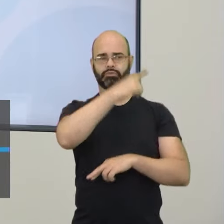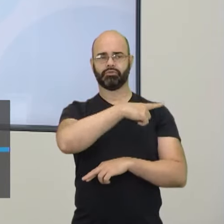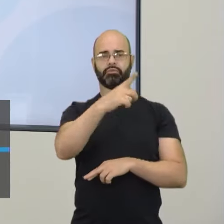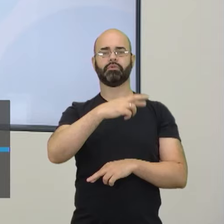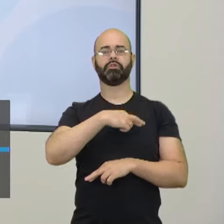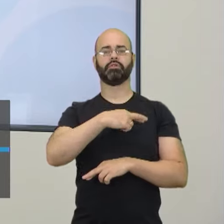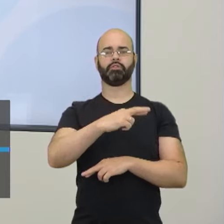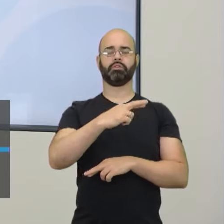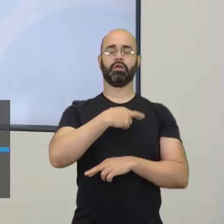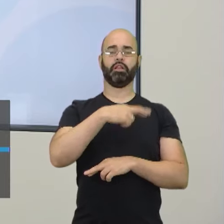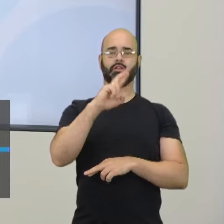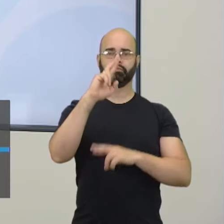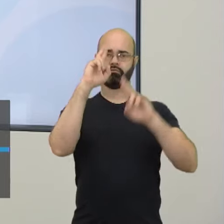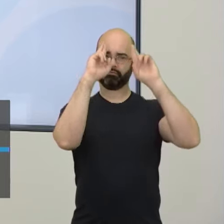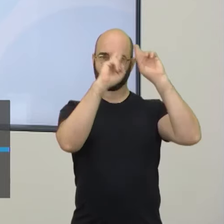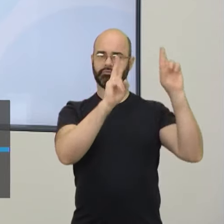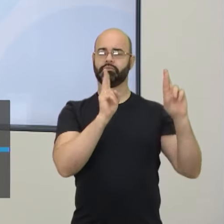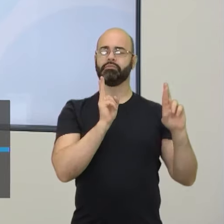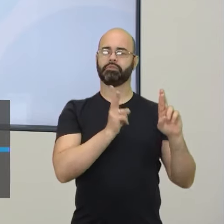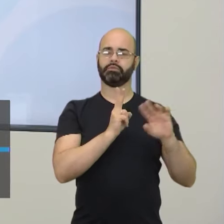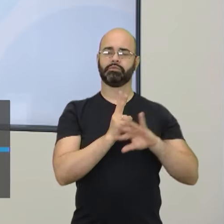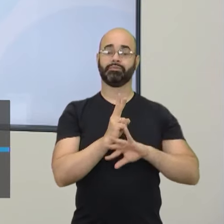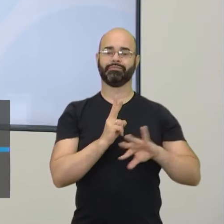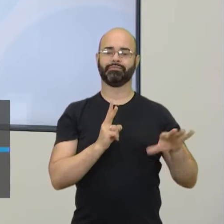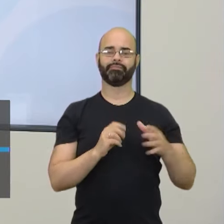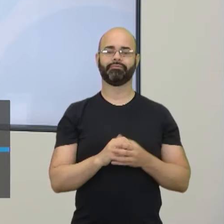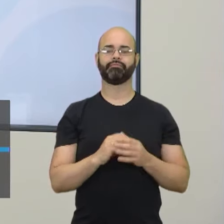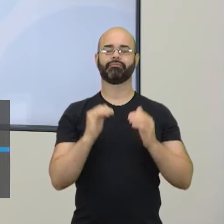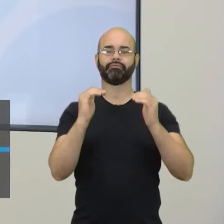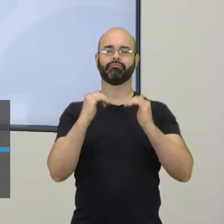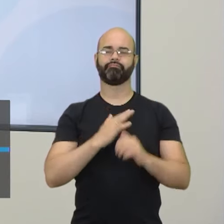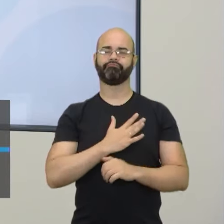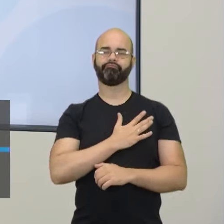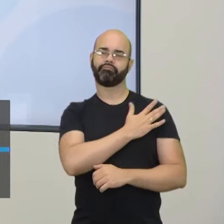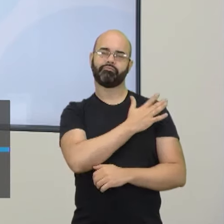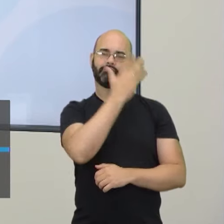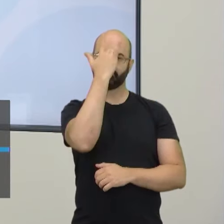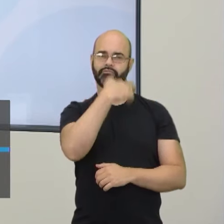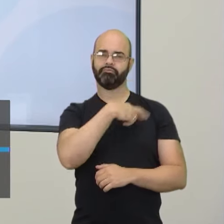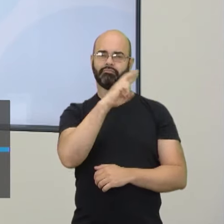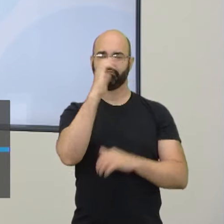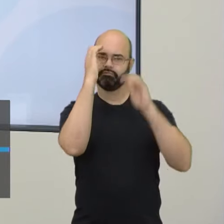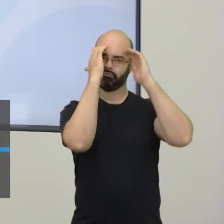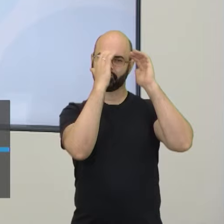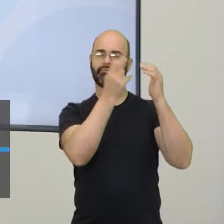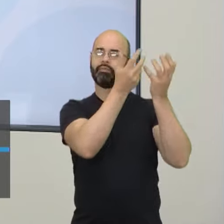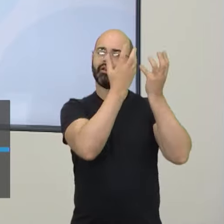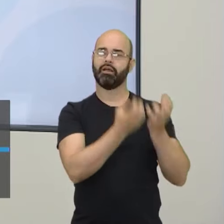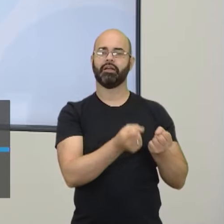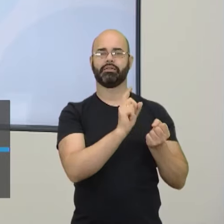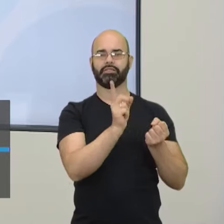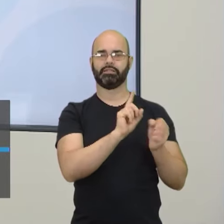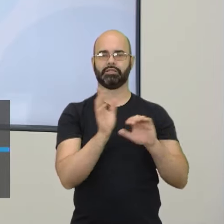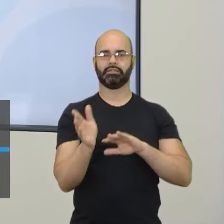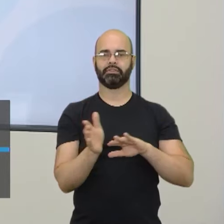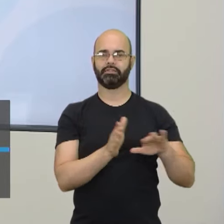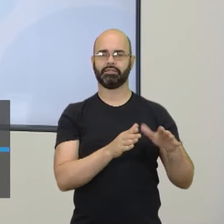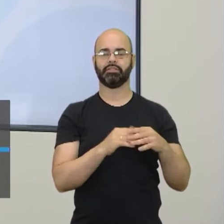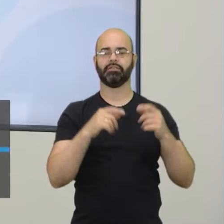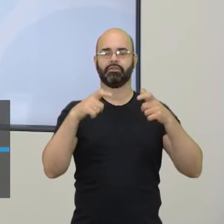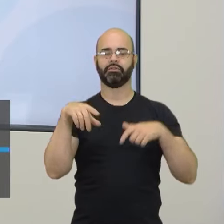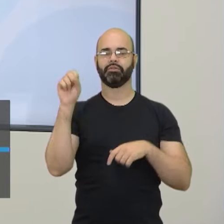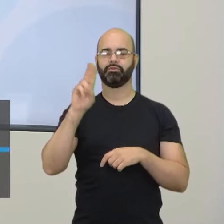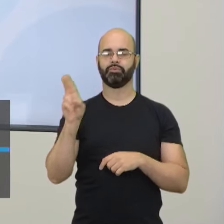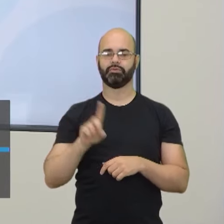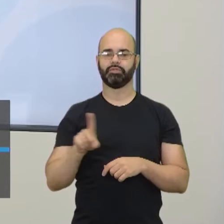próximo. Preconceito, a não aceitação da religião do próximo. Pro Edna, da Escola Estadual Massati Sequini de